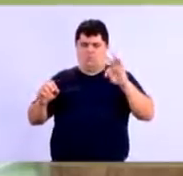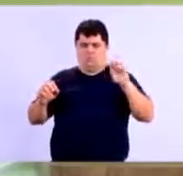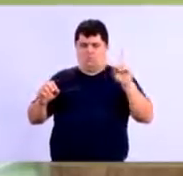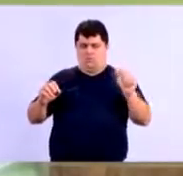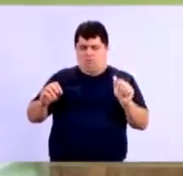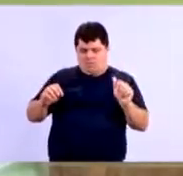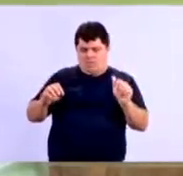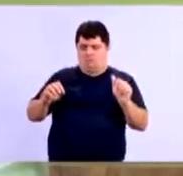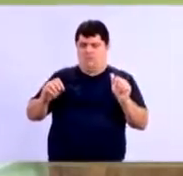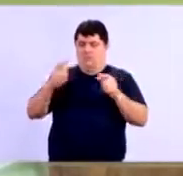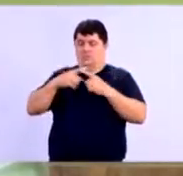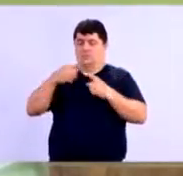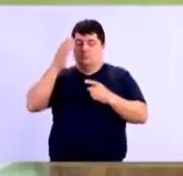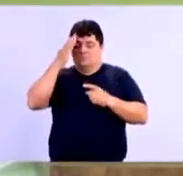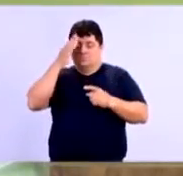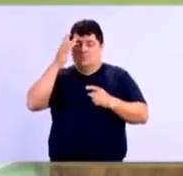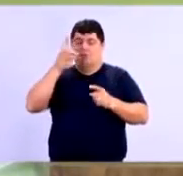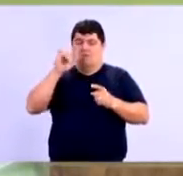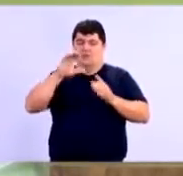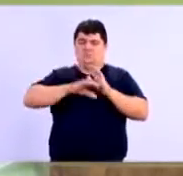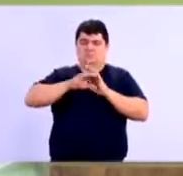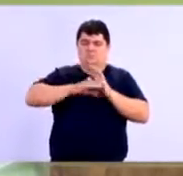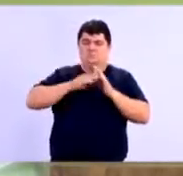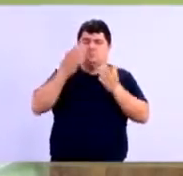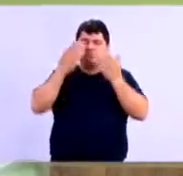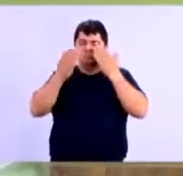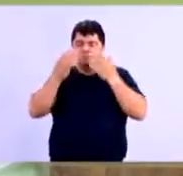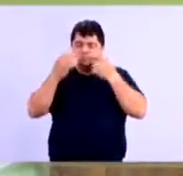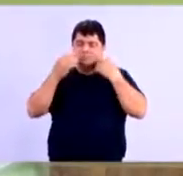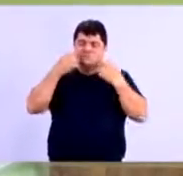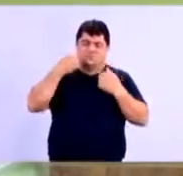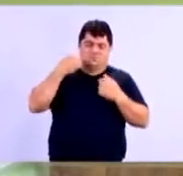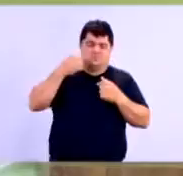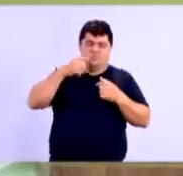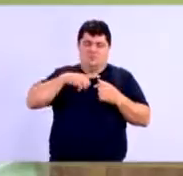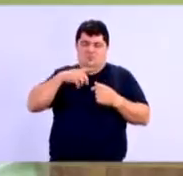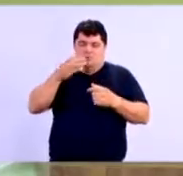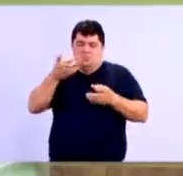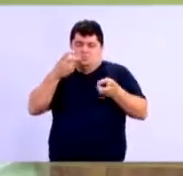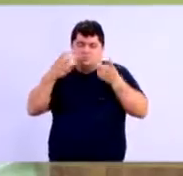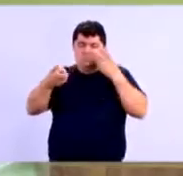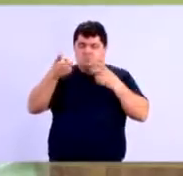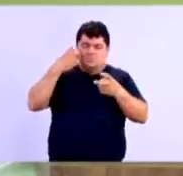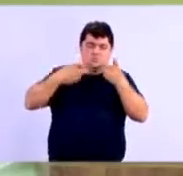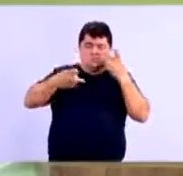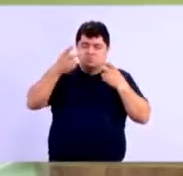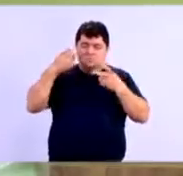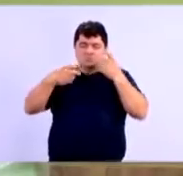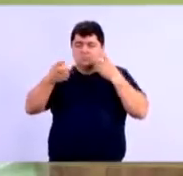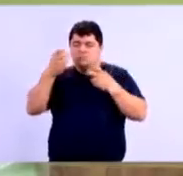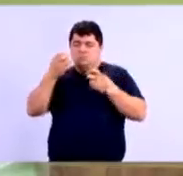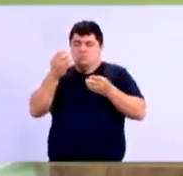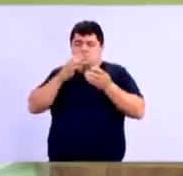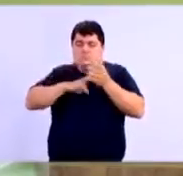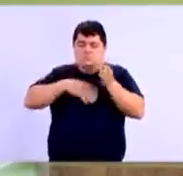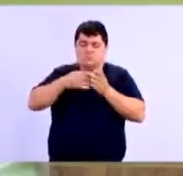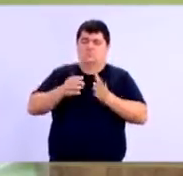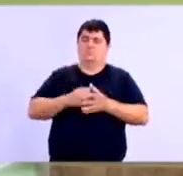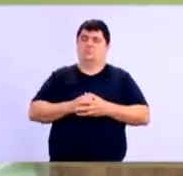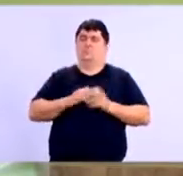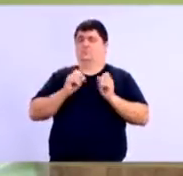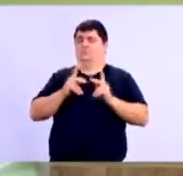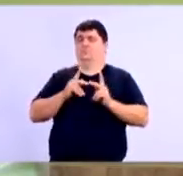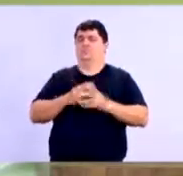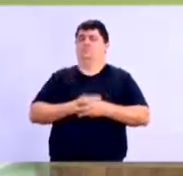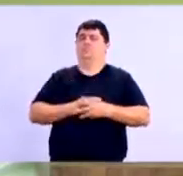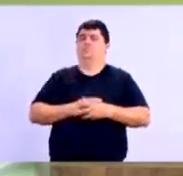conceitos, vai ficar muito mais fácil você fazer essa análise e extrair todas essas informações das demonstrações financeiras. Ok?